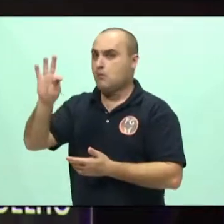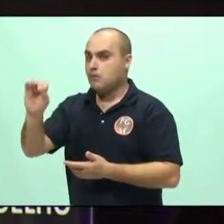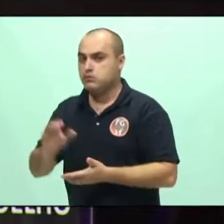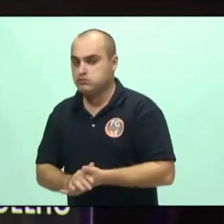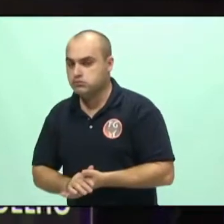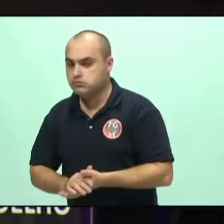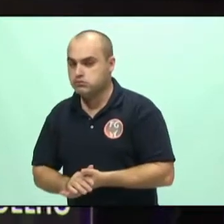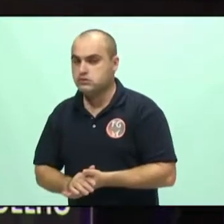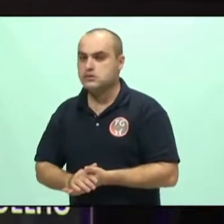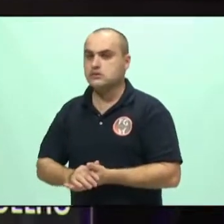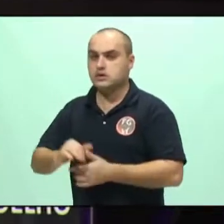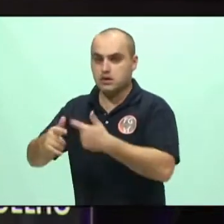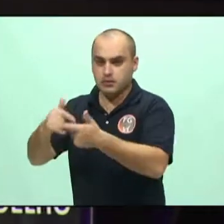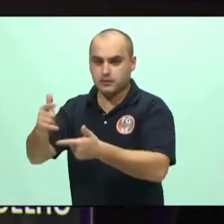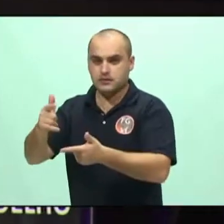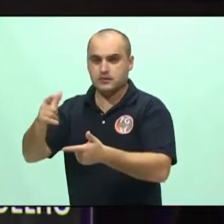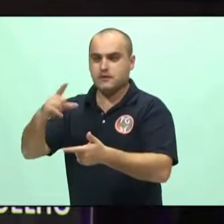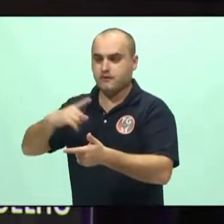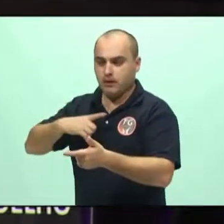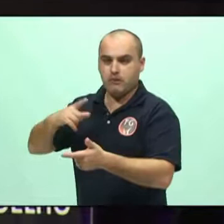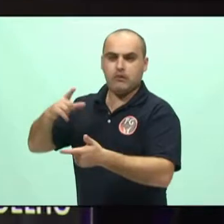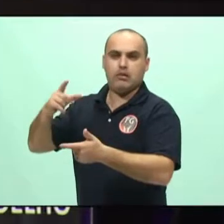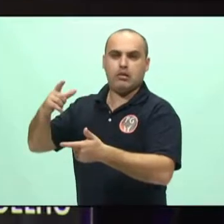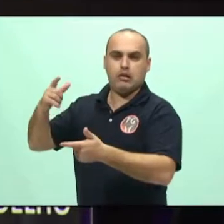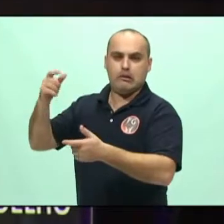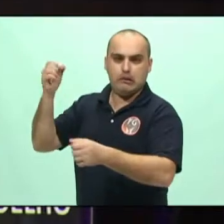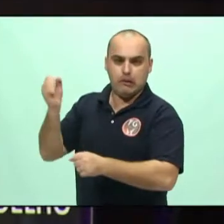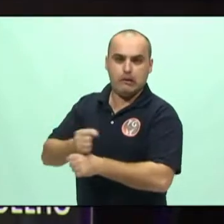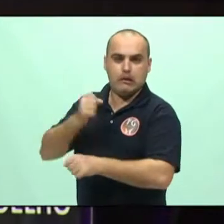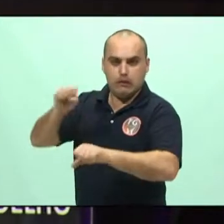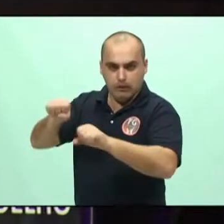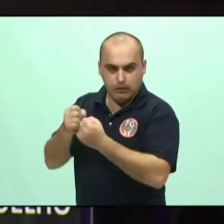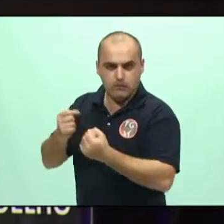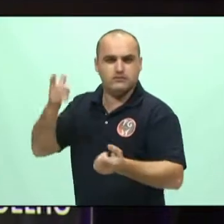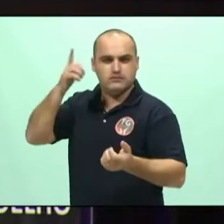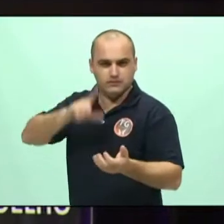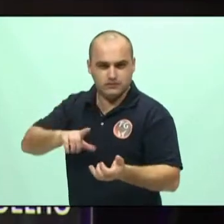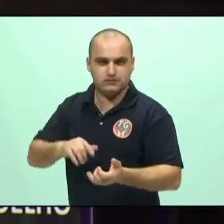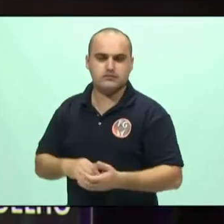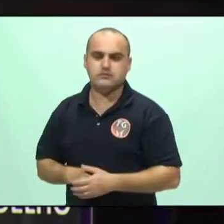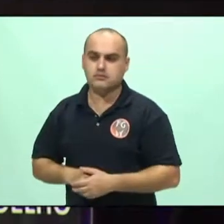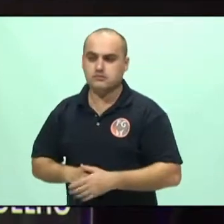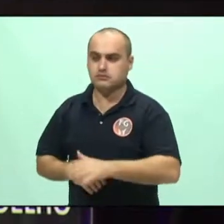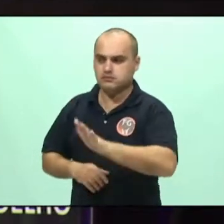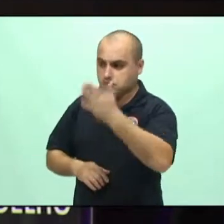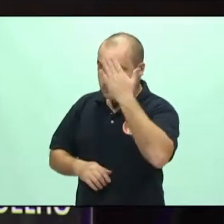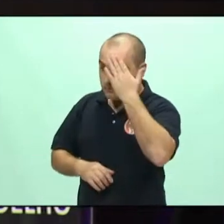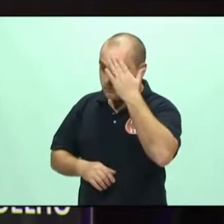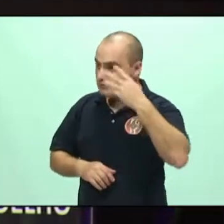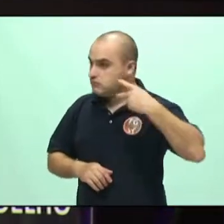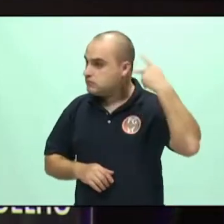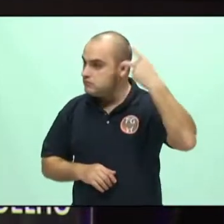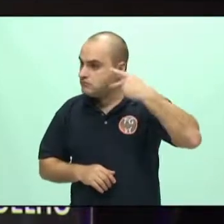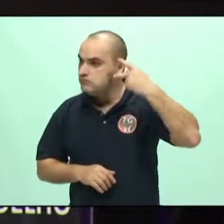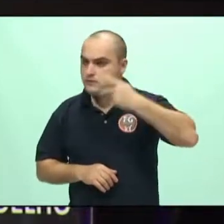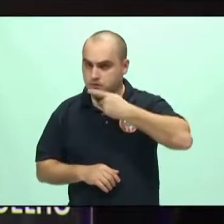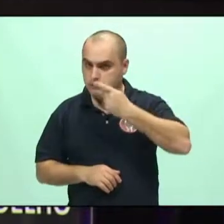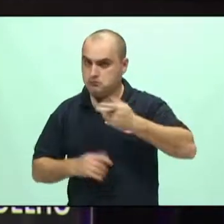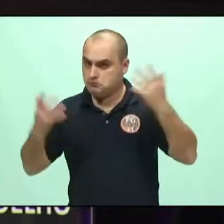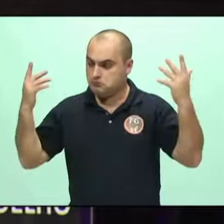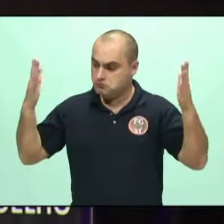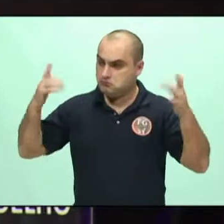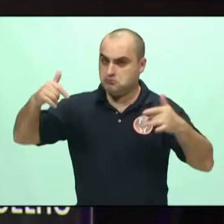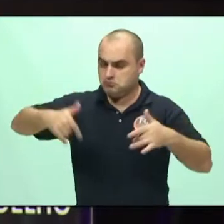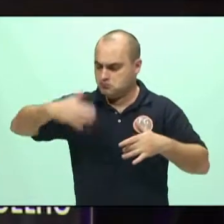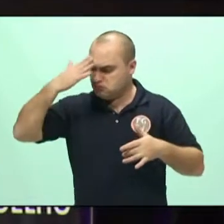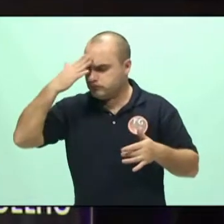depois vão rasgar tudo de novo né então eu sei que o vereador elogiou aqui até tem que ser elogiar Claro é